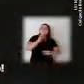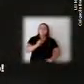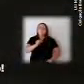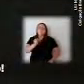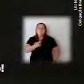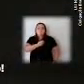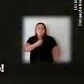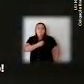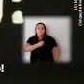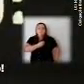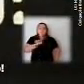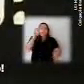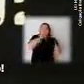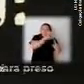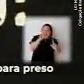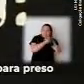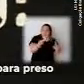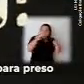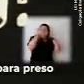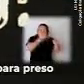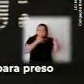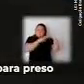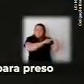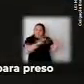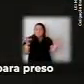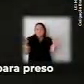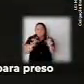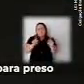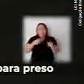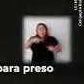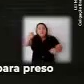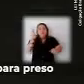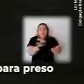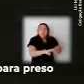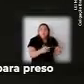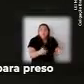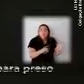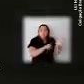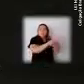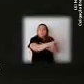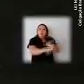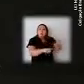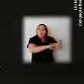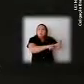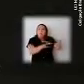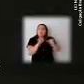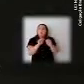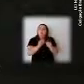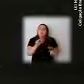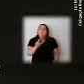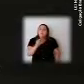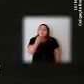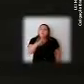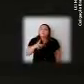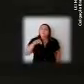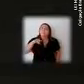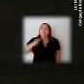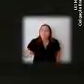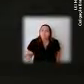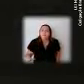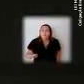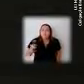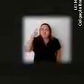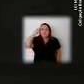Meu voto não vai pra pau mandado não Onde já se viu o Gabriel pra cadeia perguntar pra preso O que tem que ser feito no dia seguinte